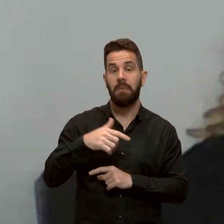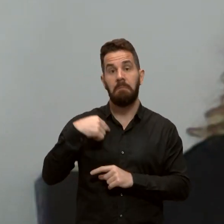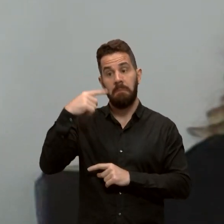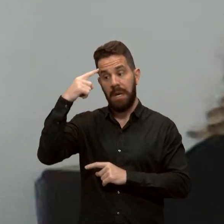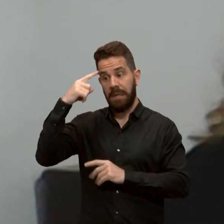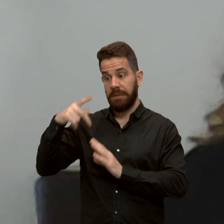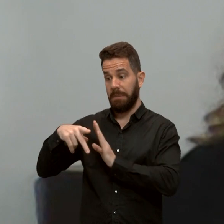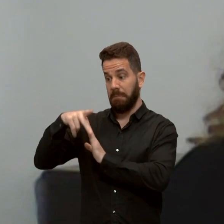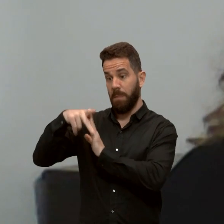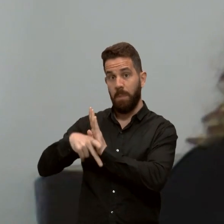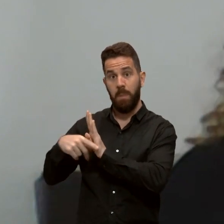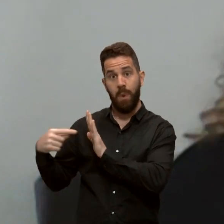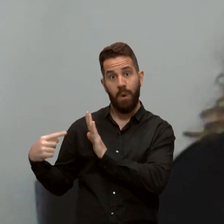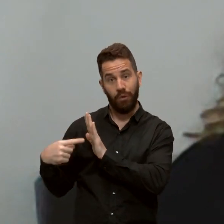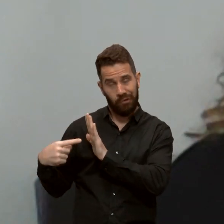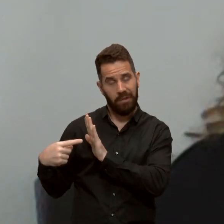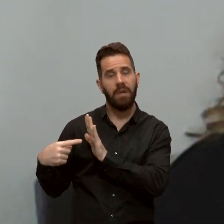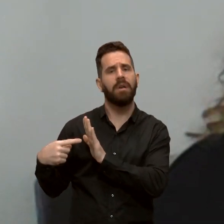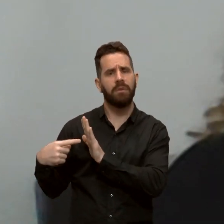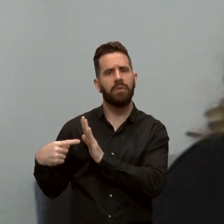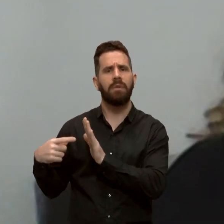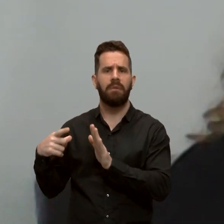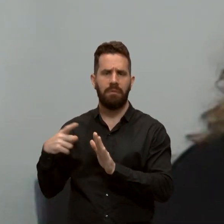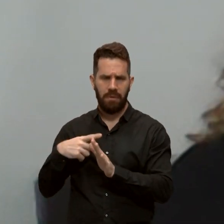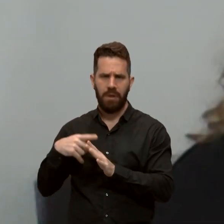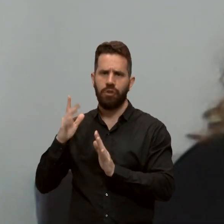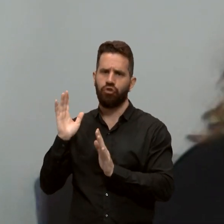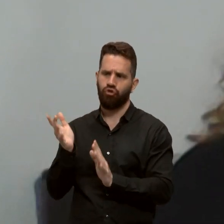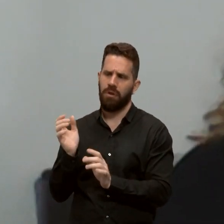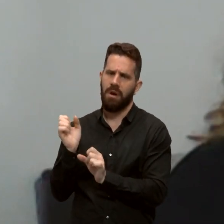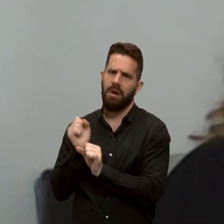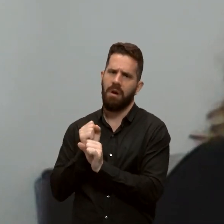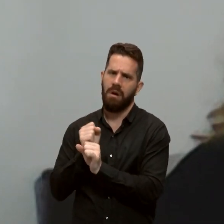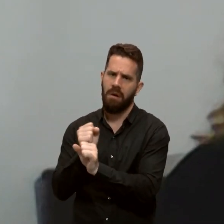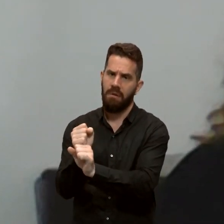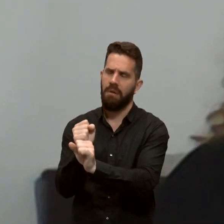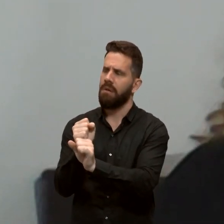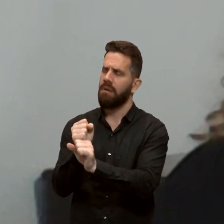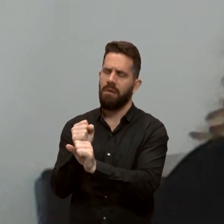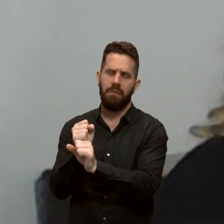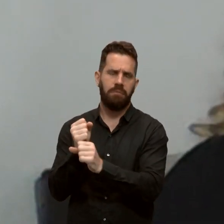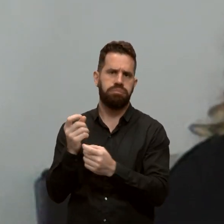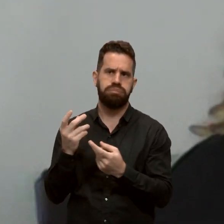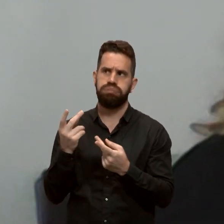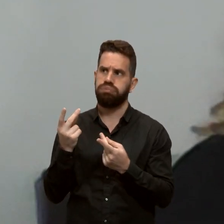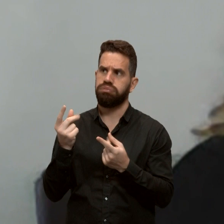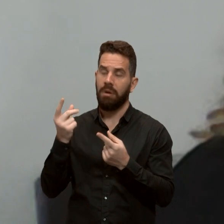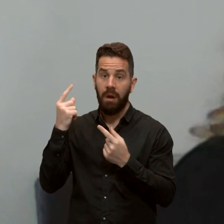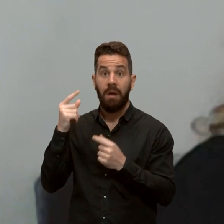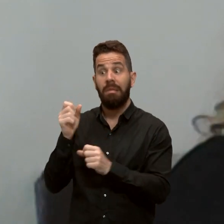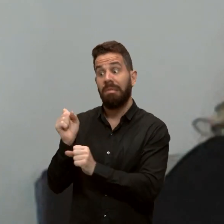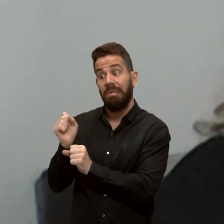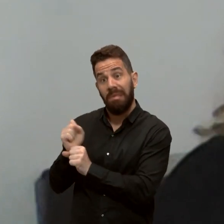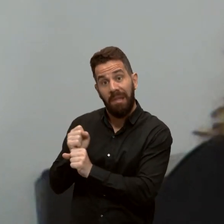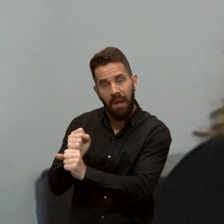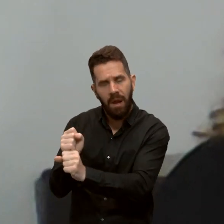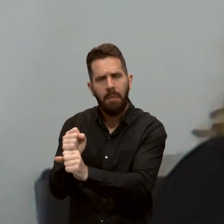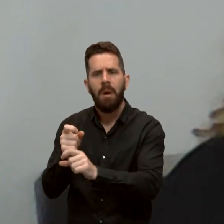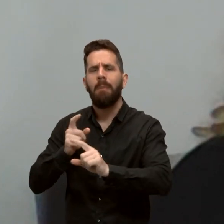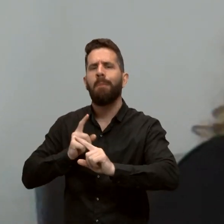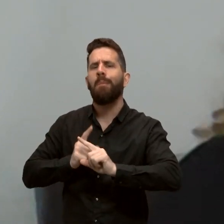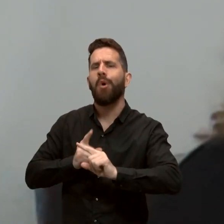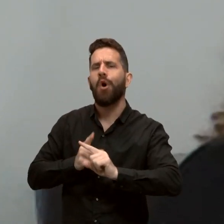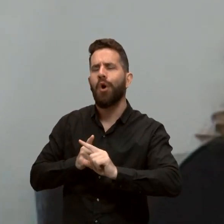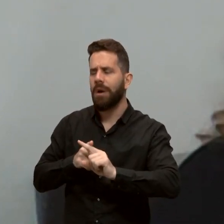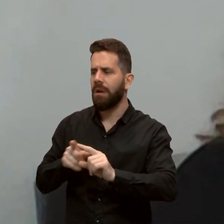uma tradição de décadas já em Goiás, desse grupo, né, dessas instituições que